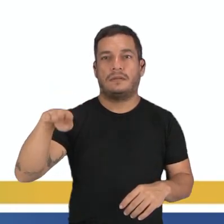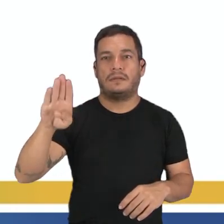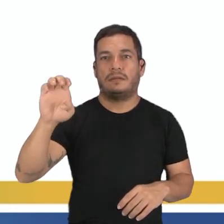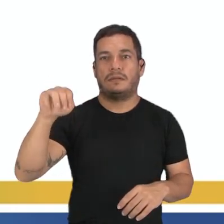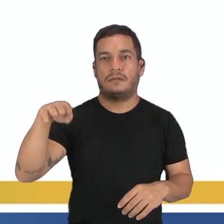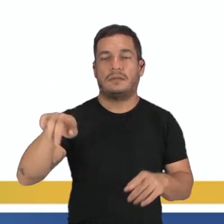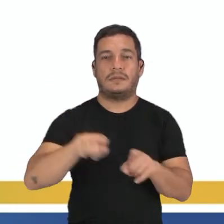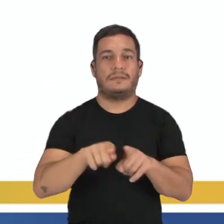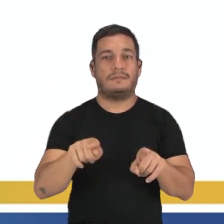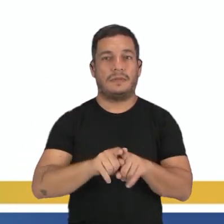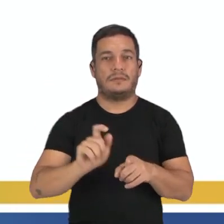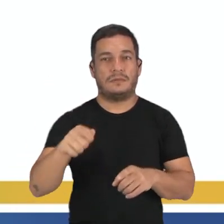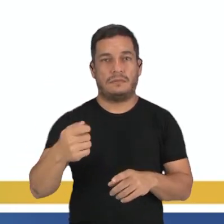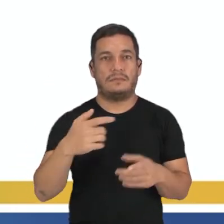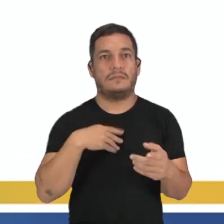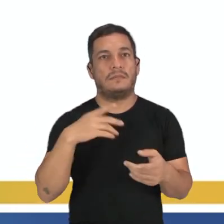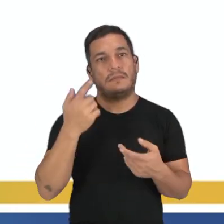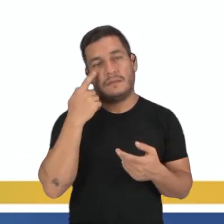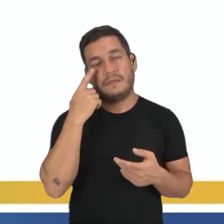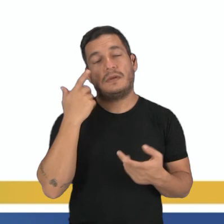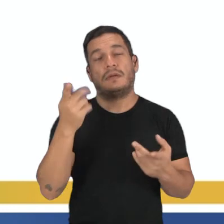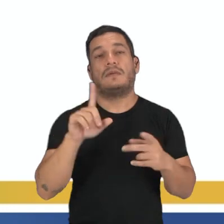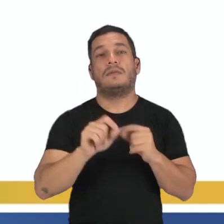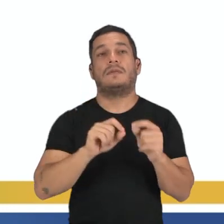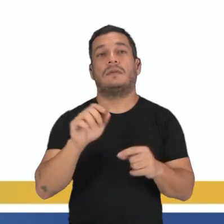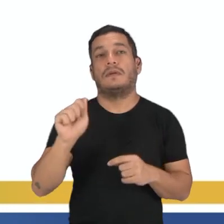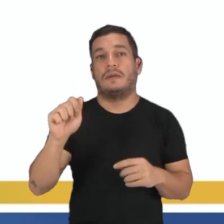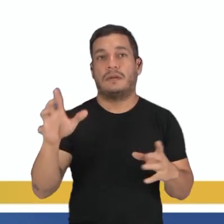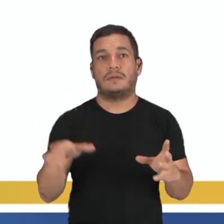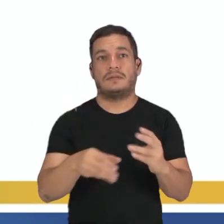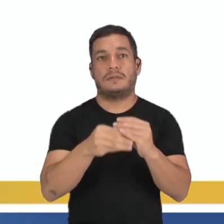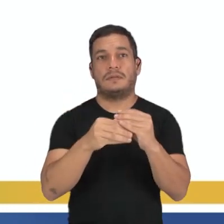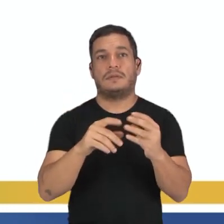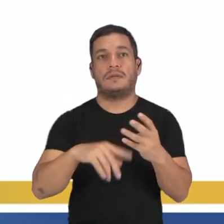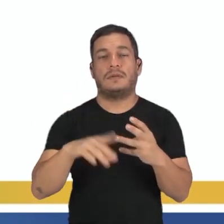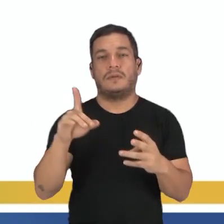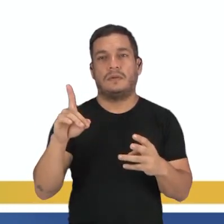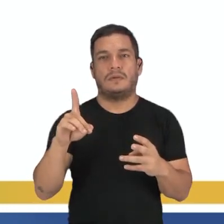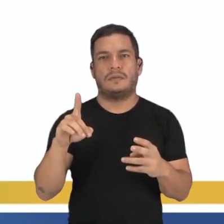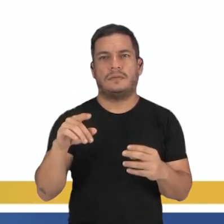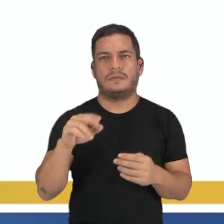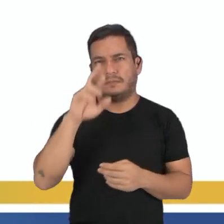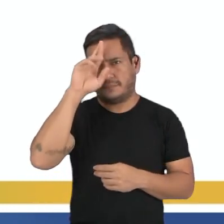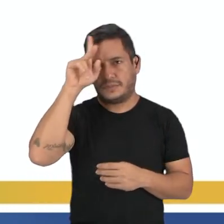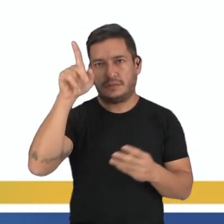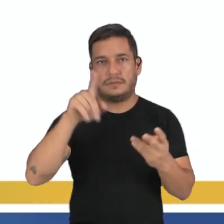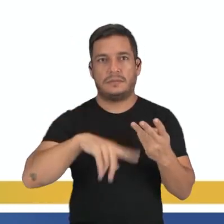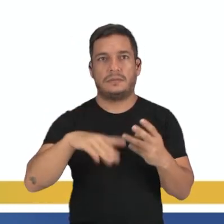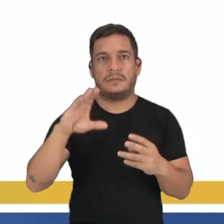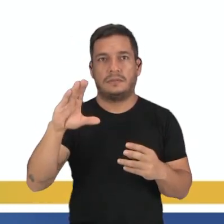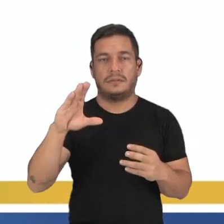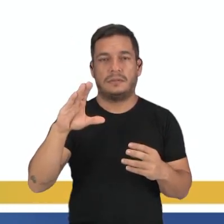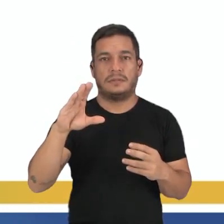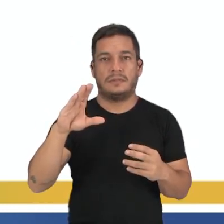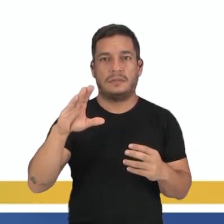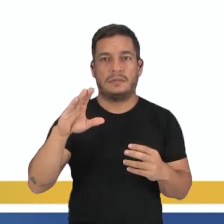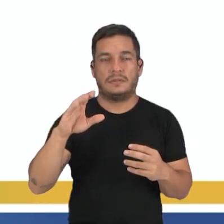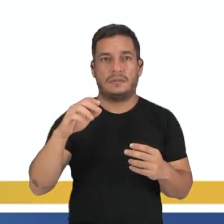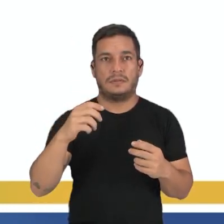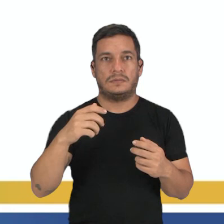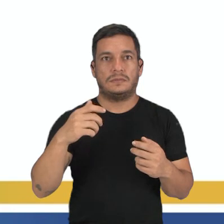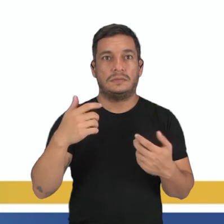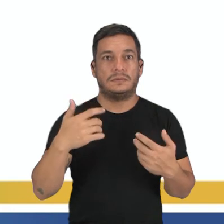sentido que essa palavra nos traz ao texto letra A adição B contradição se